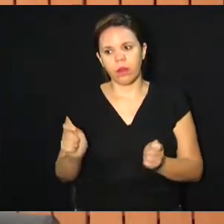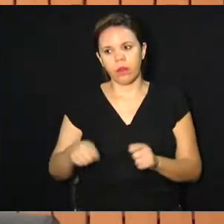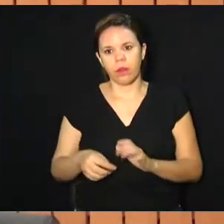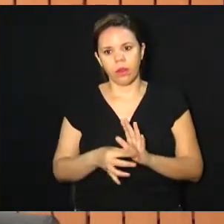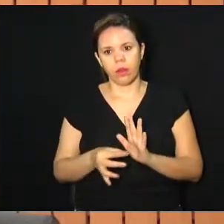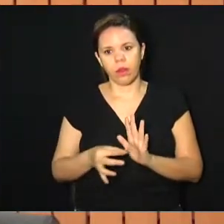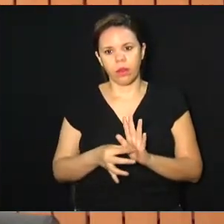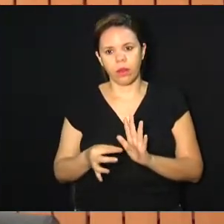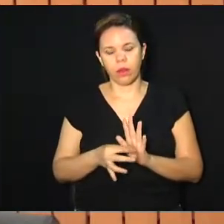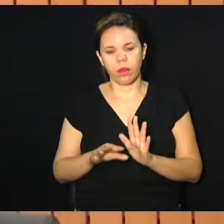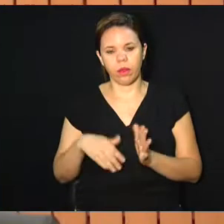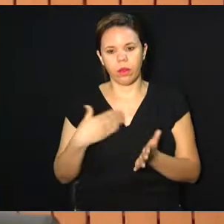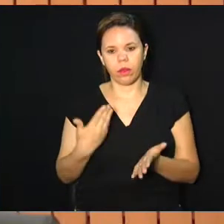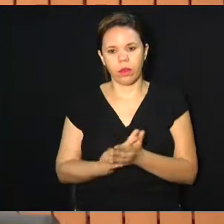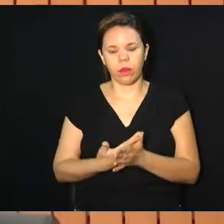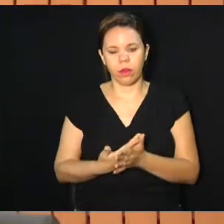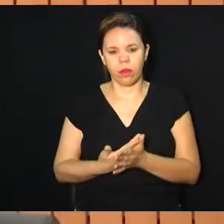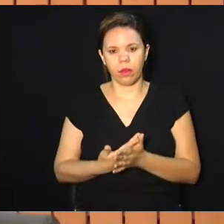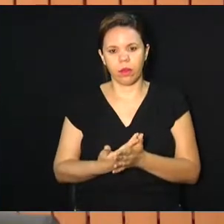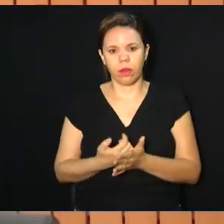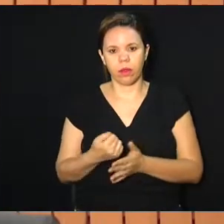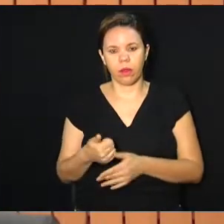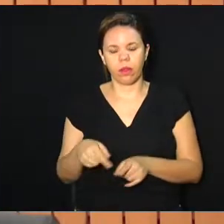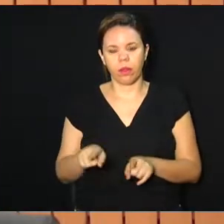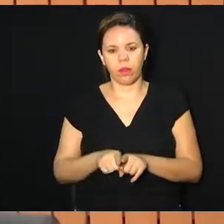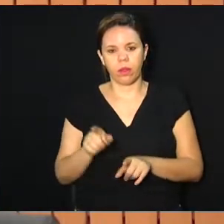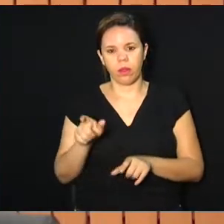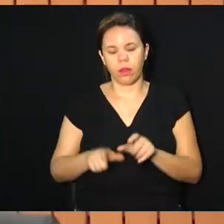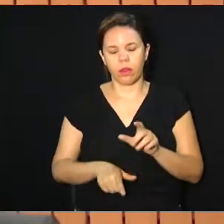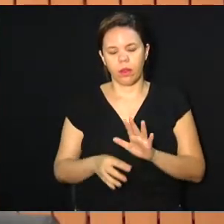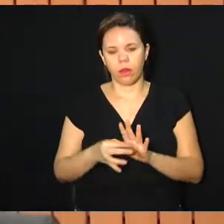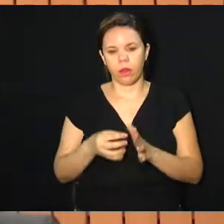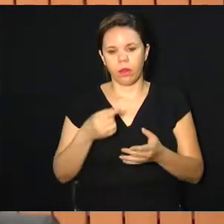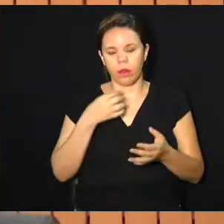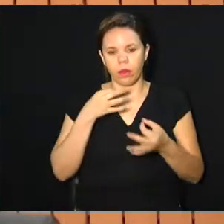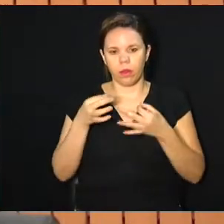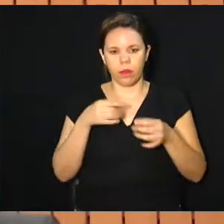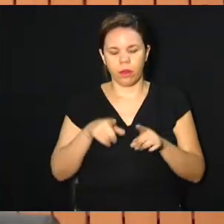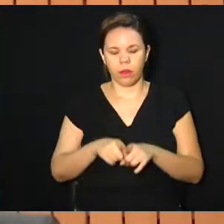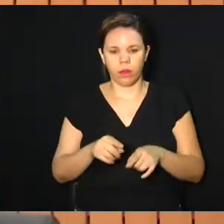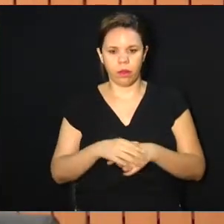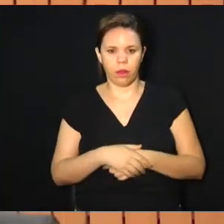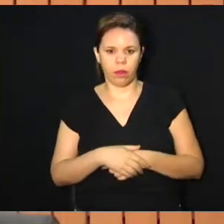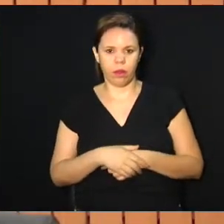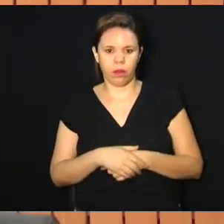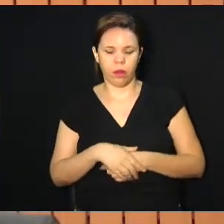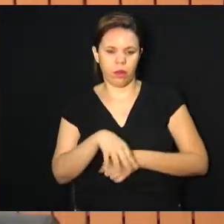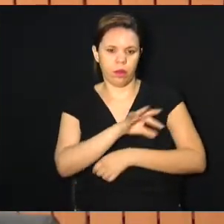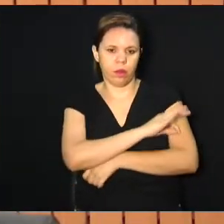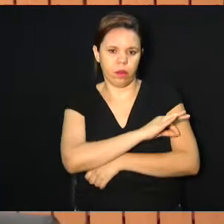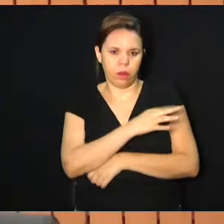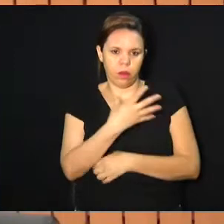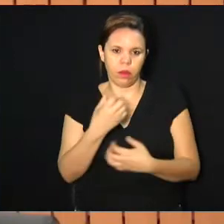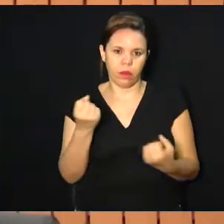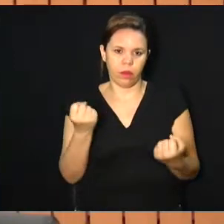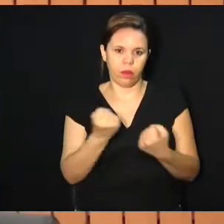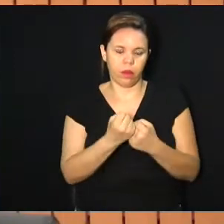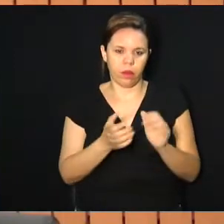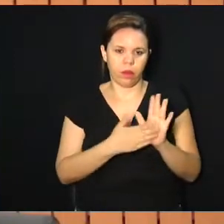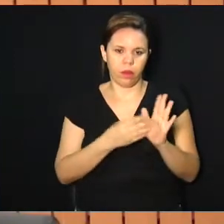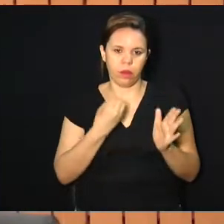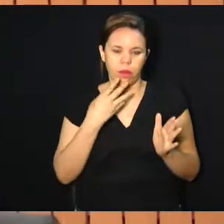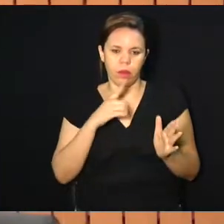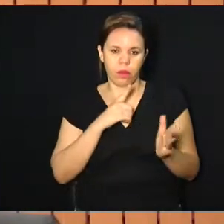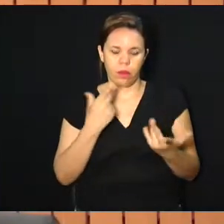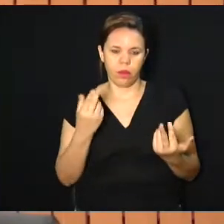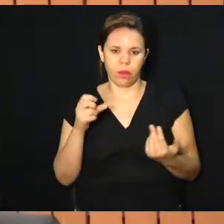até talvez direcionando um pouco os pontos para o usuário opinar e sugerir, né, até para a prefeitura pegar apoio para as propostas boas que ela tem,